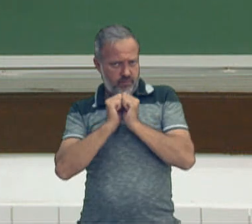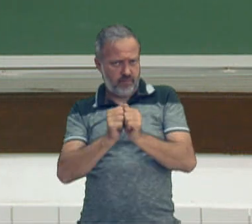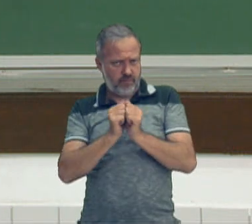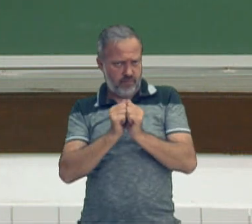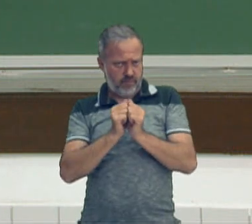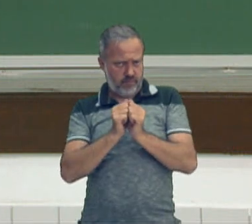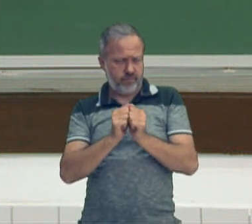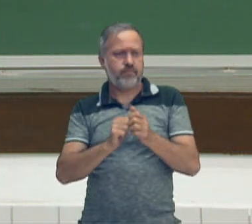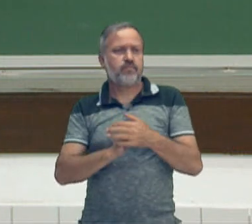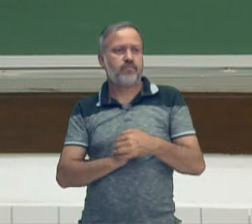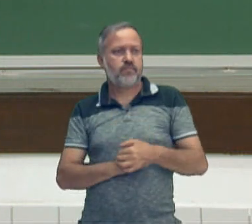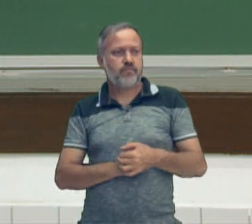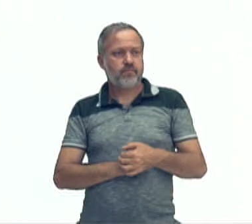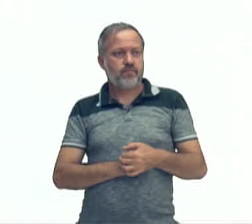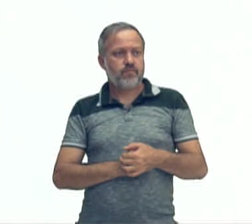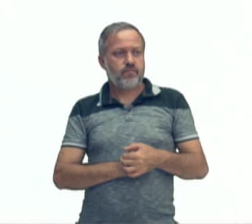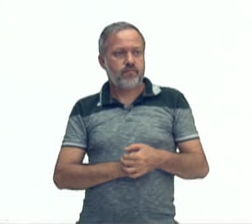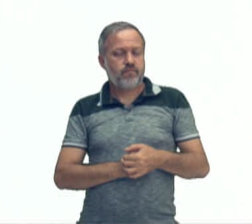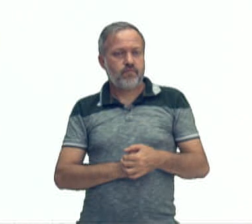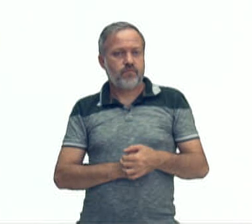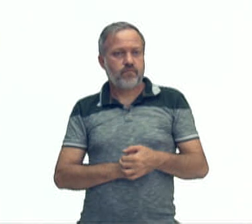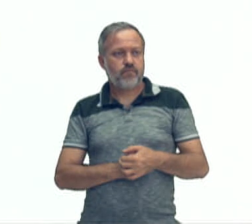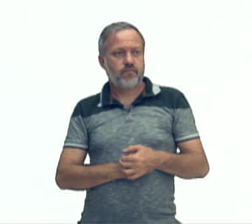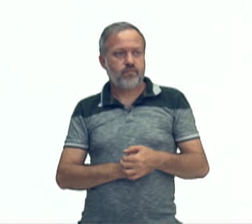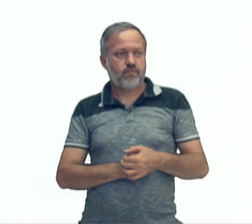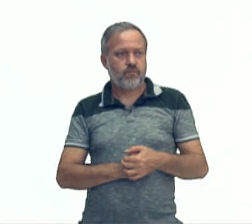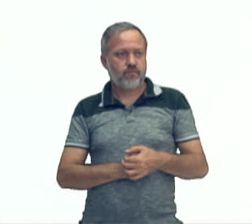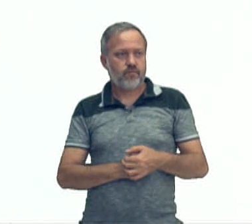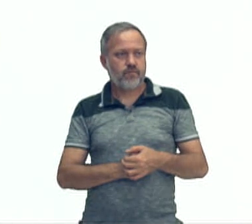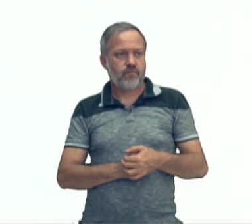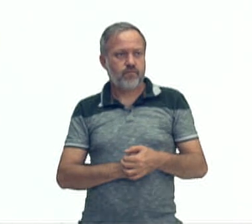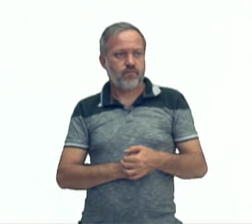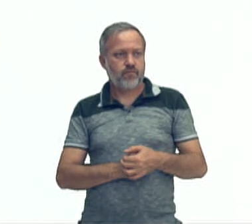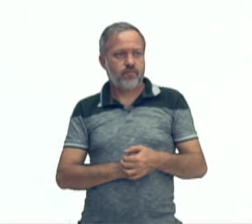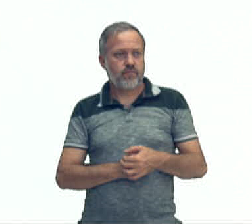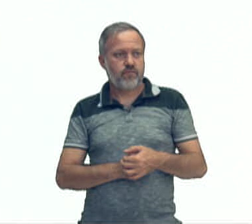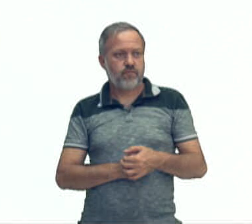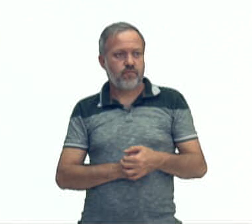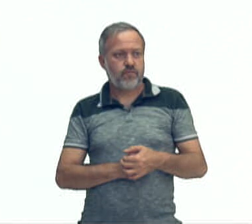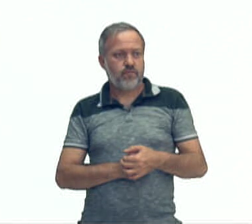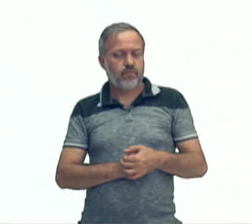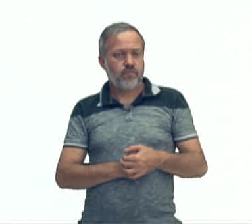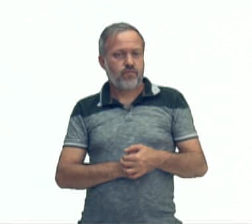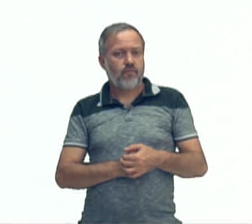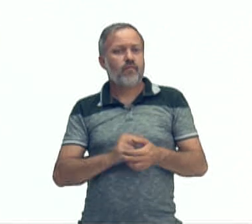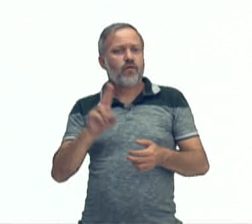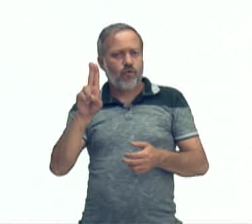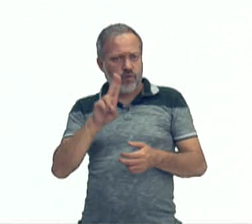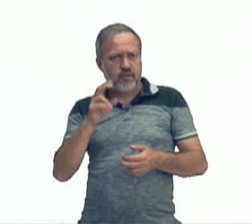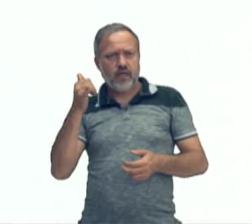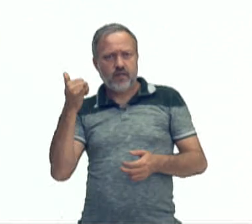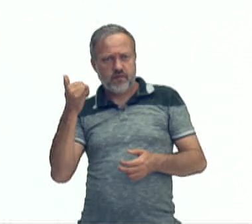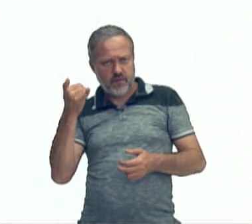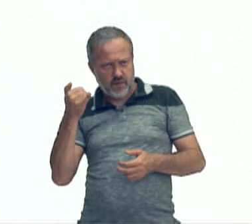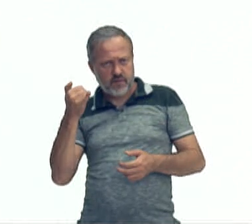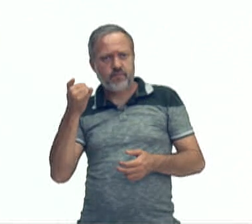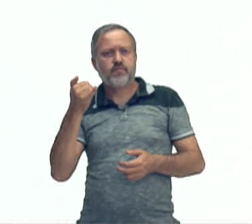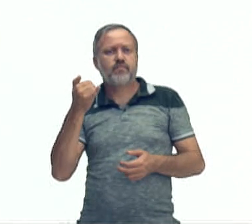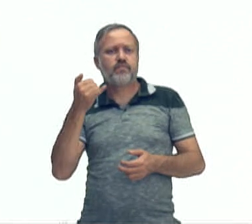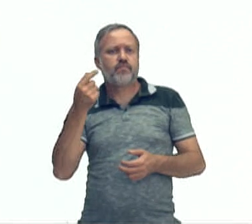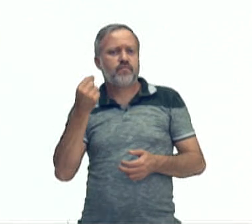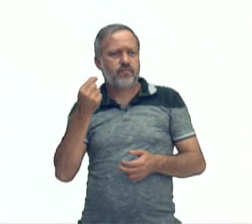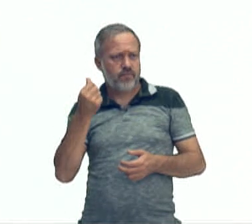pondo a tua anotaçãozinha lá. Número 1, pegou o teu caderno, caneta, só pode escrever um Vzinho ali, depois a gente